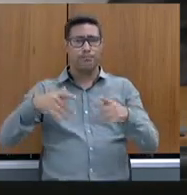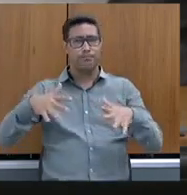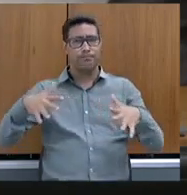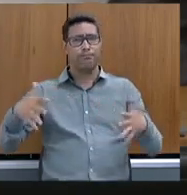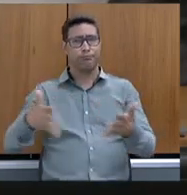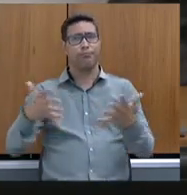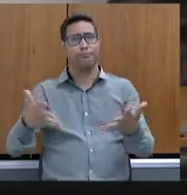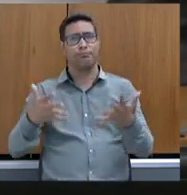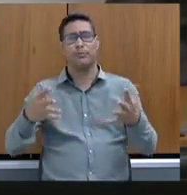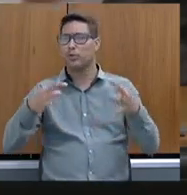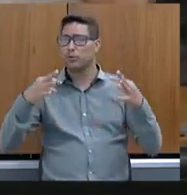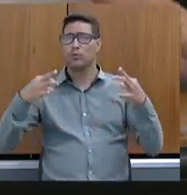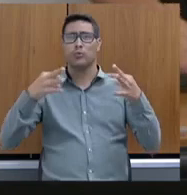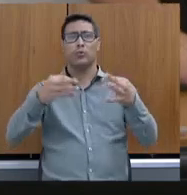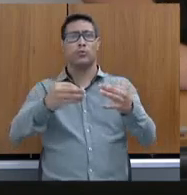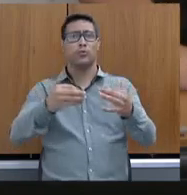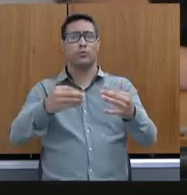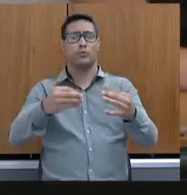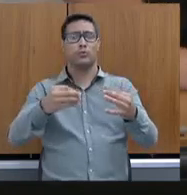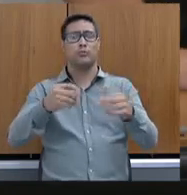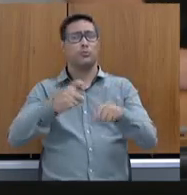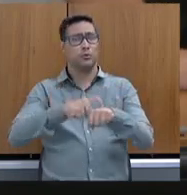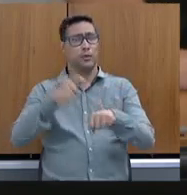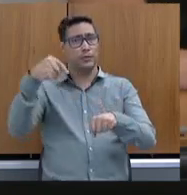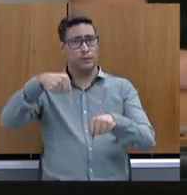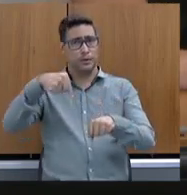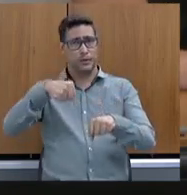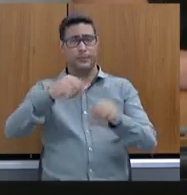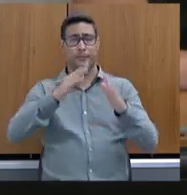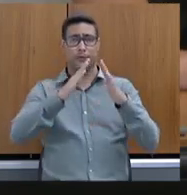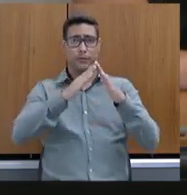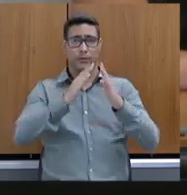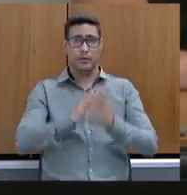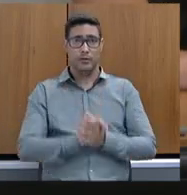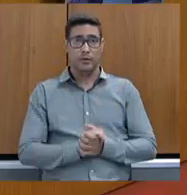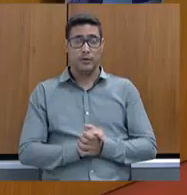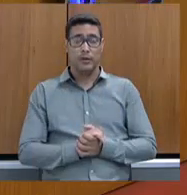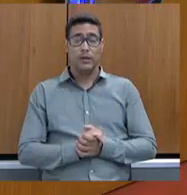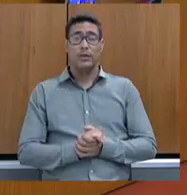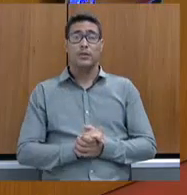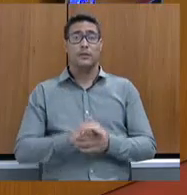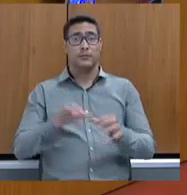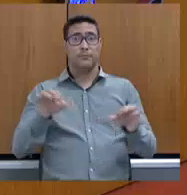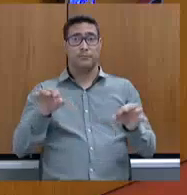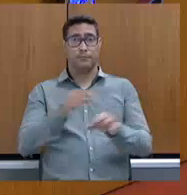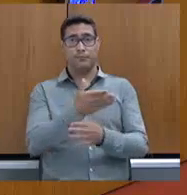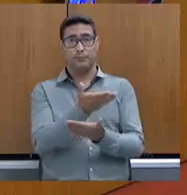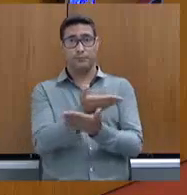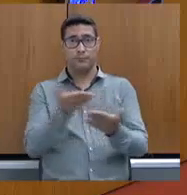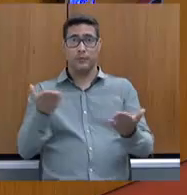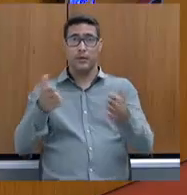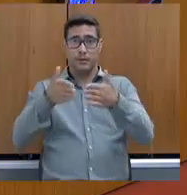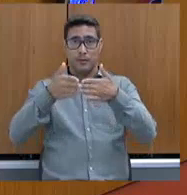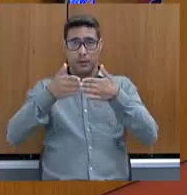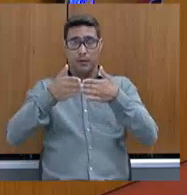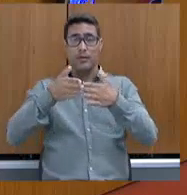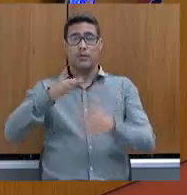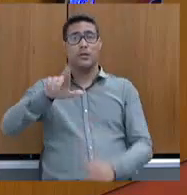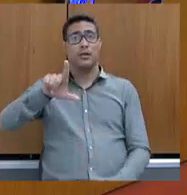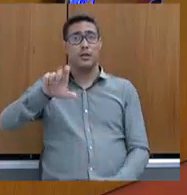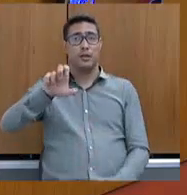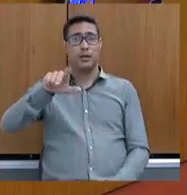em todos os momentos aqui nesta casa eu passo a palavra aqui para as considerações finais a deputada Leninha por gentileza